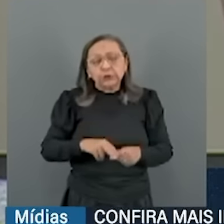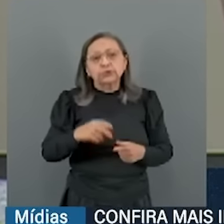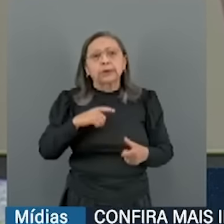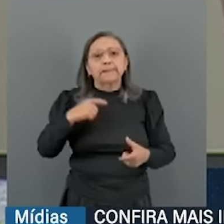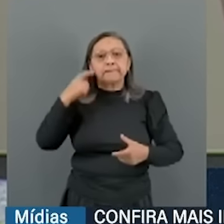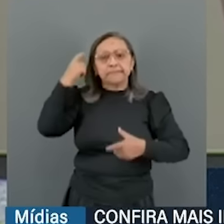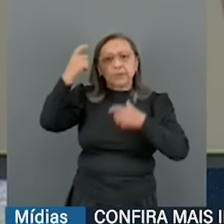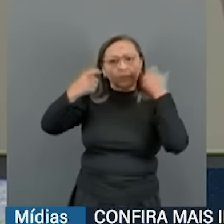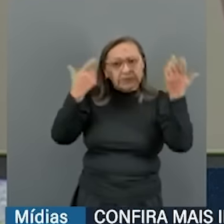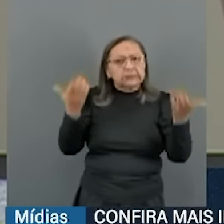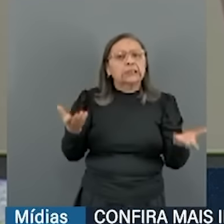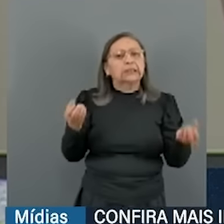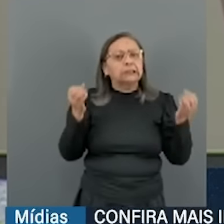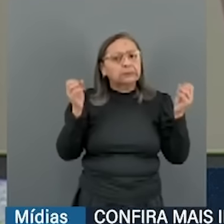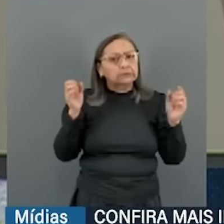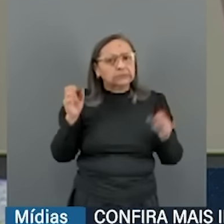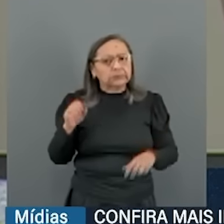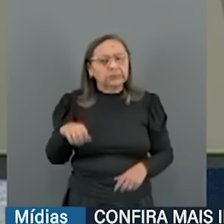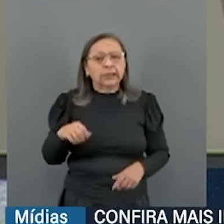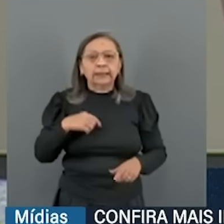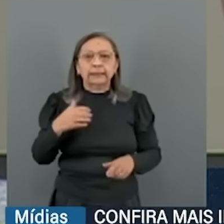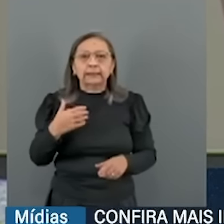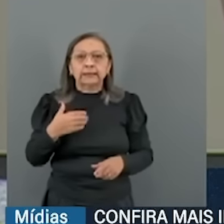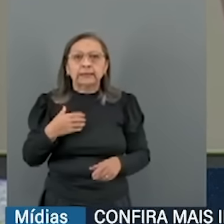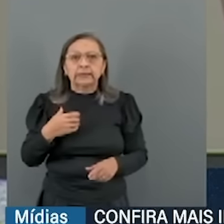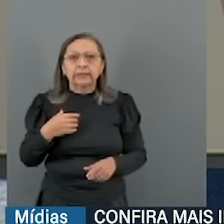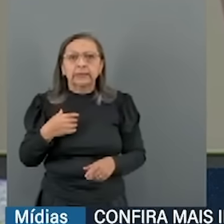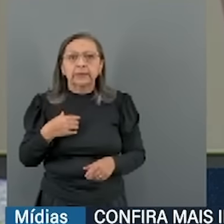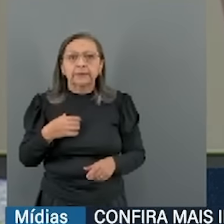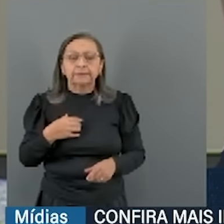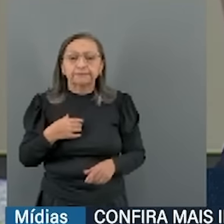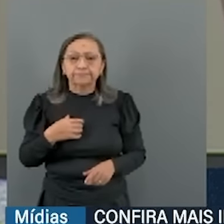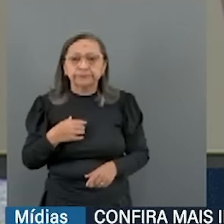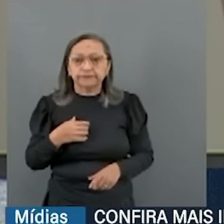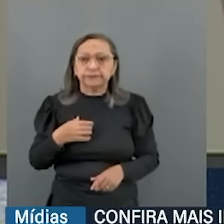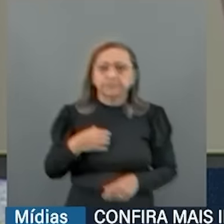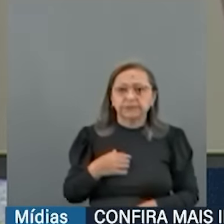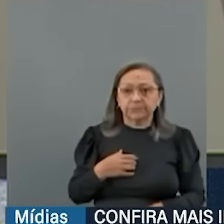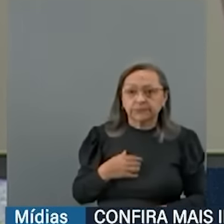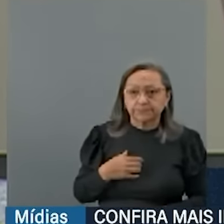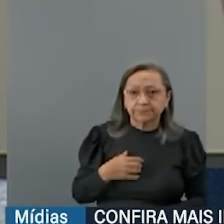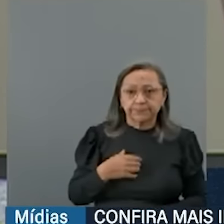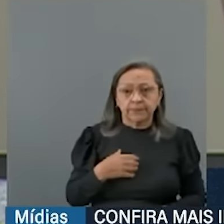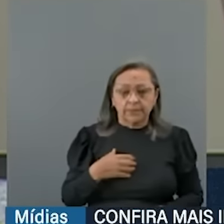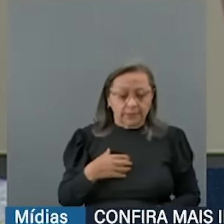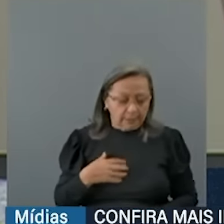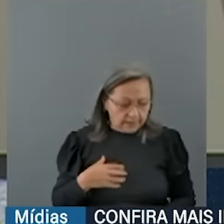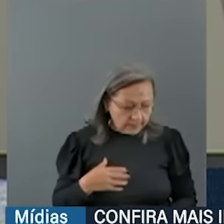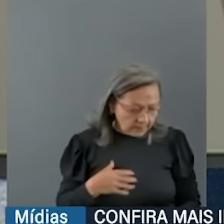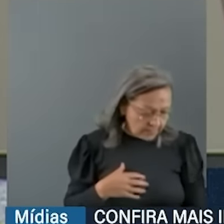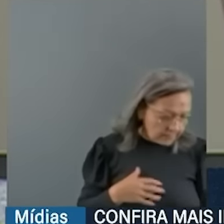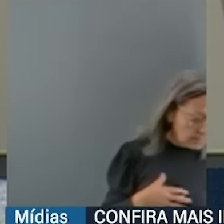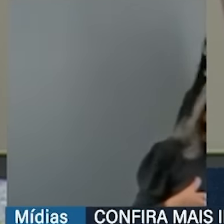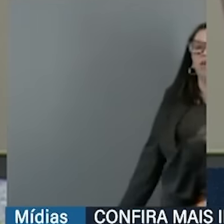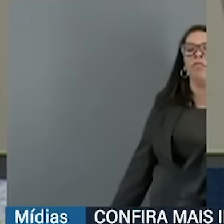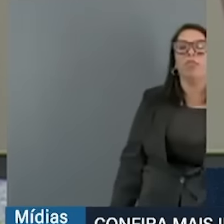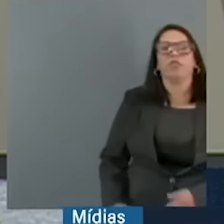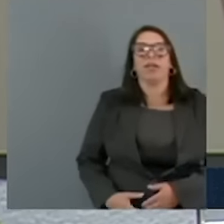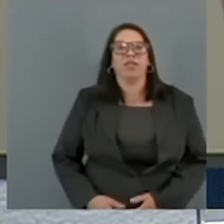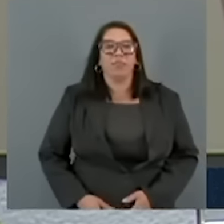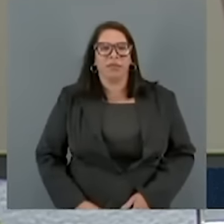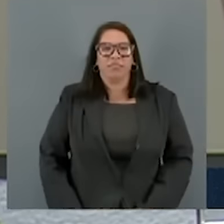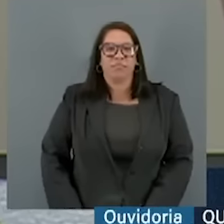preocupação, inclusive, da própria ONU, de assegurar a credibilidade dos sistemas de